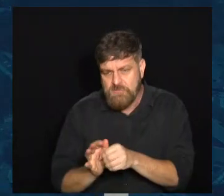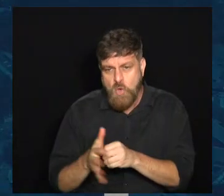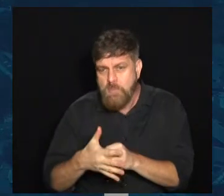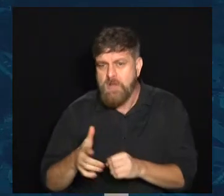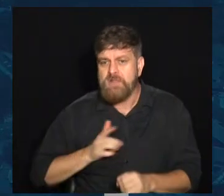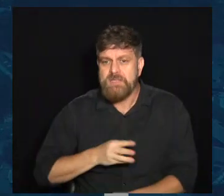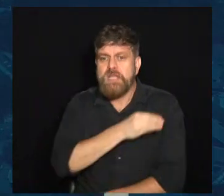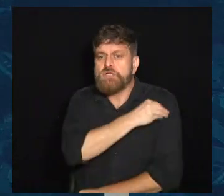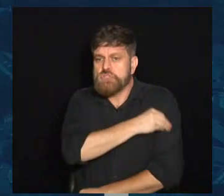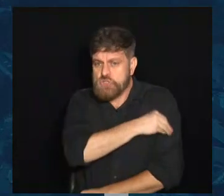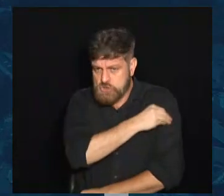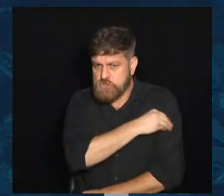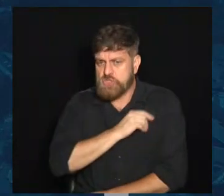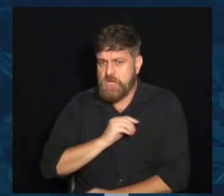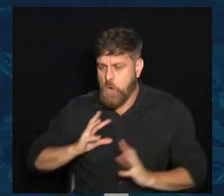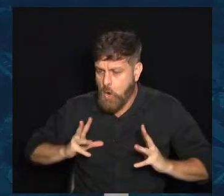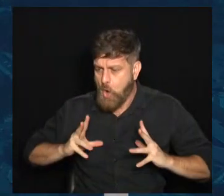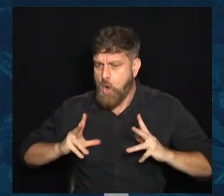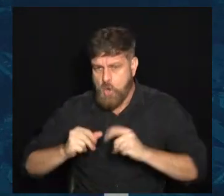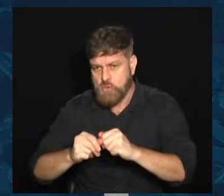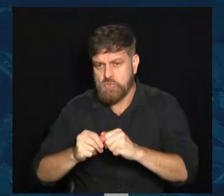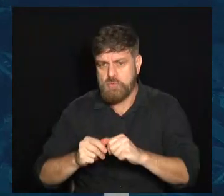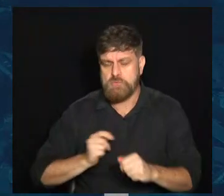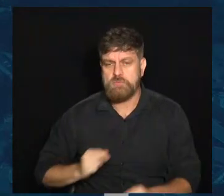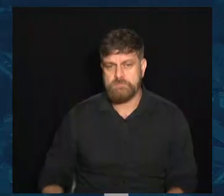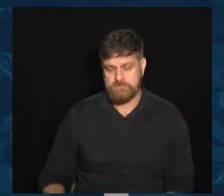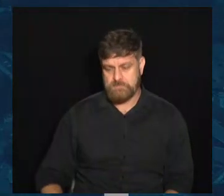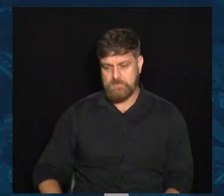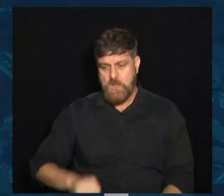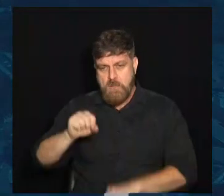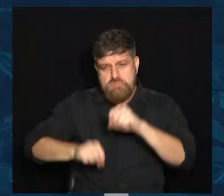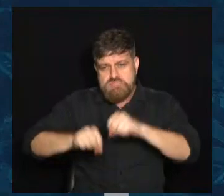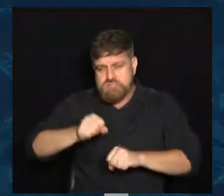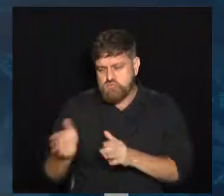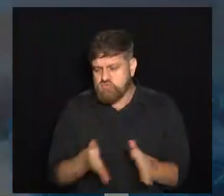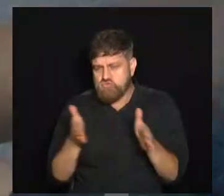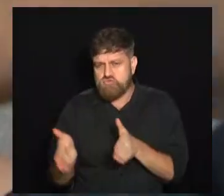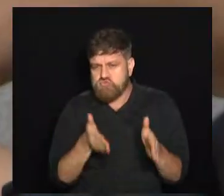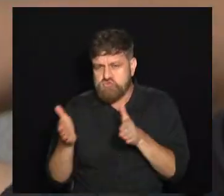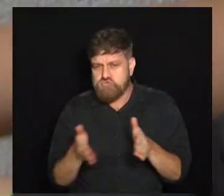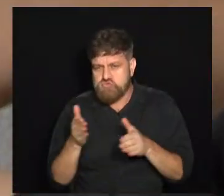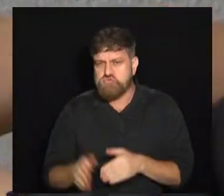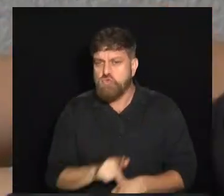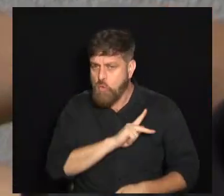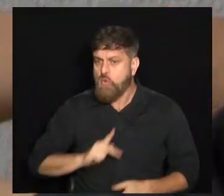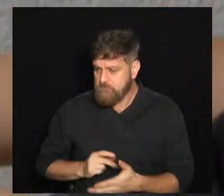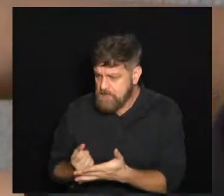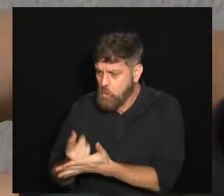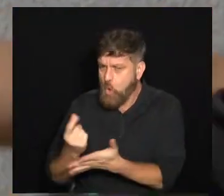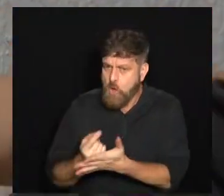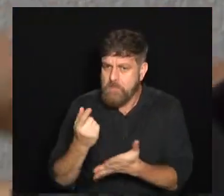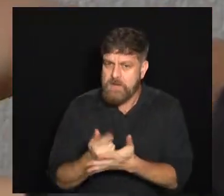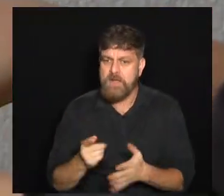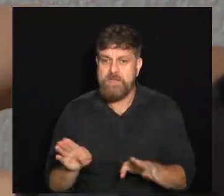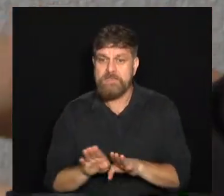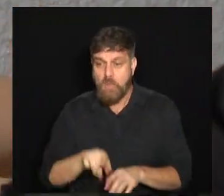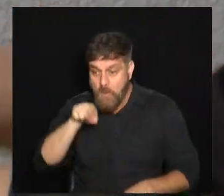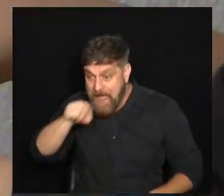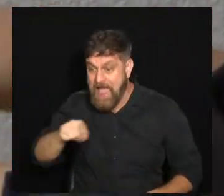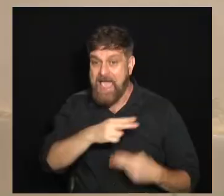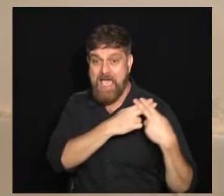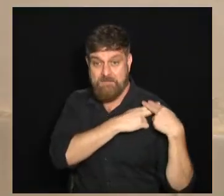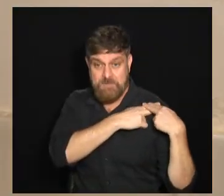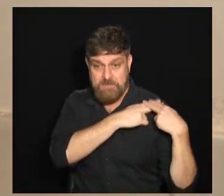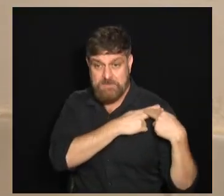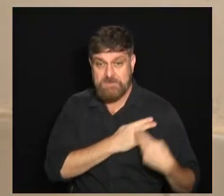e distribuição de todo o álcool em gel produzido no país para o governo federal. Assim, a autarquia FURP,